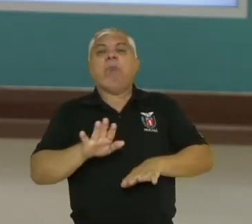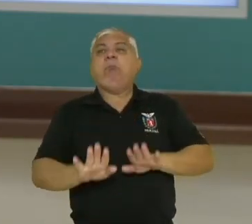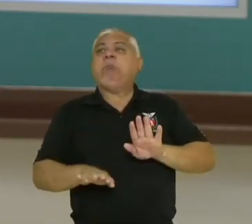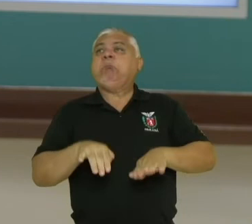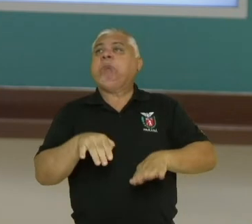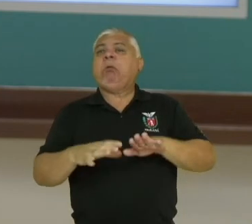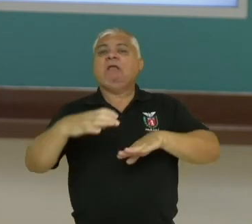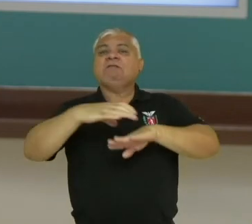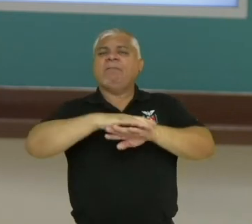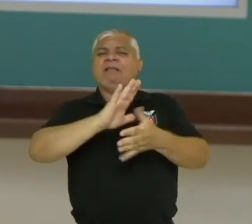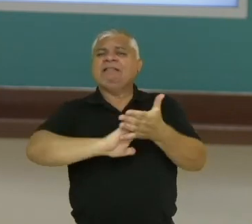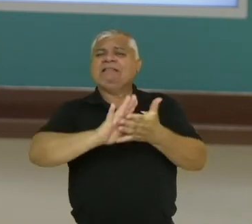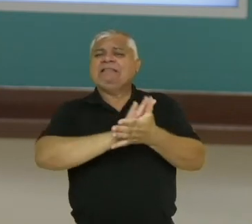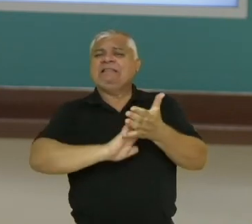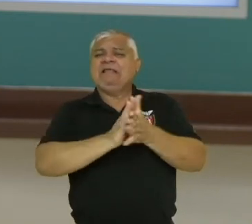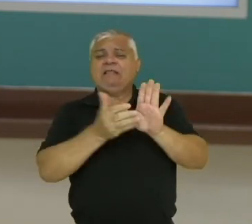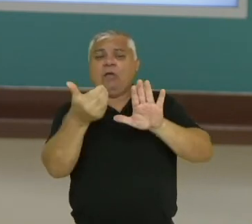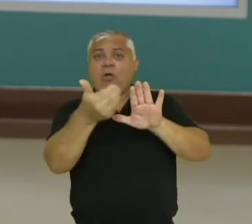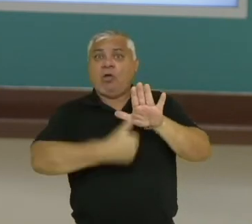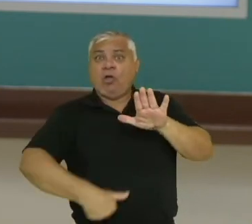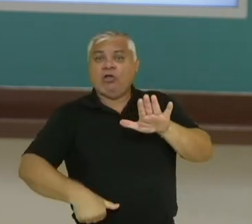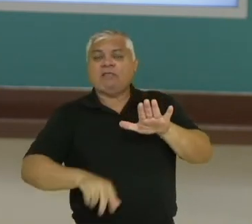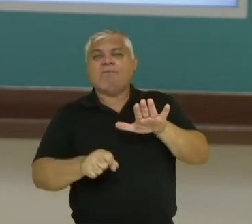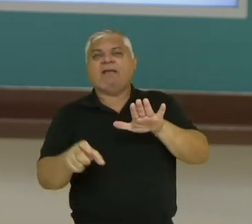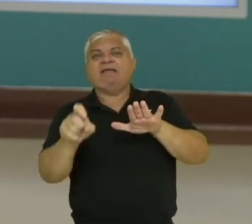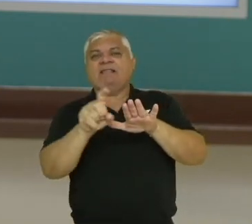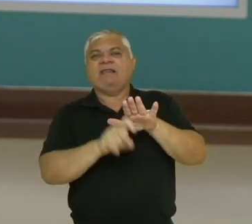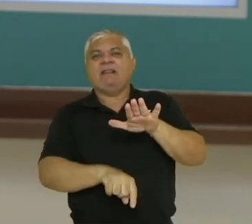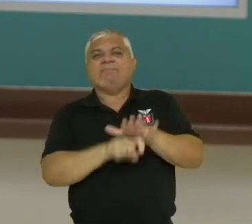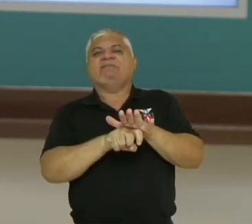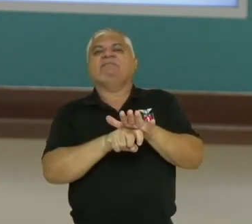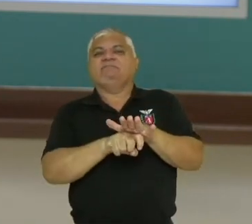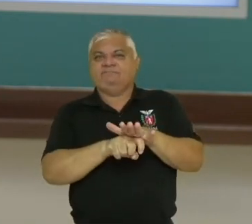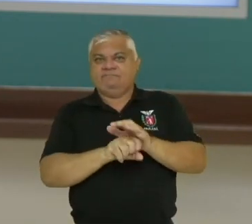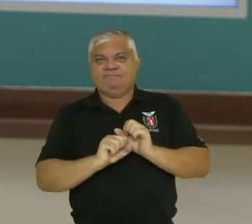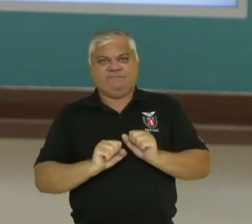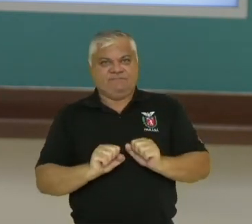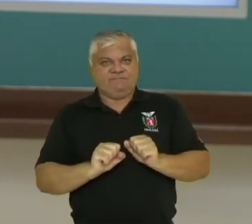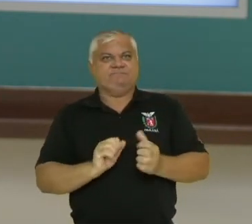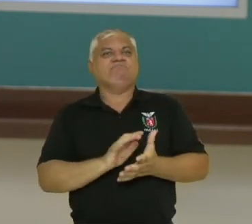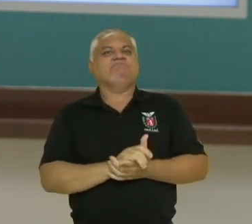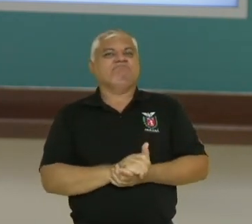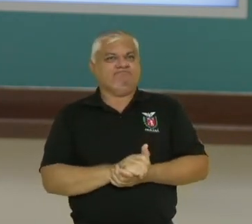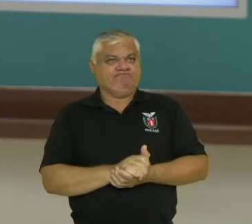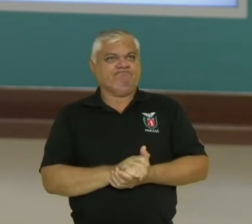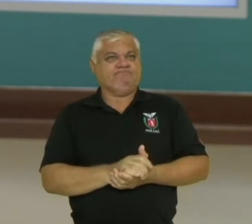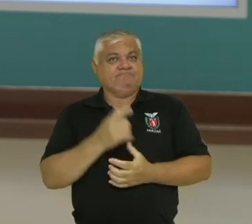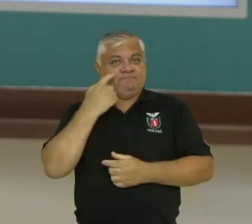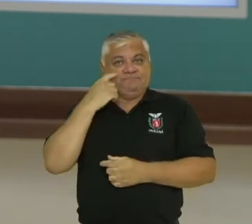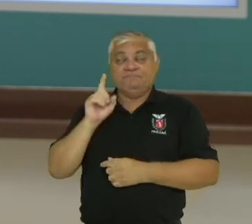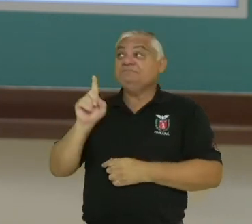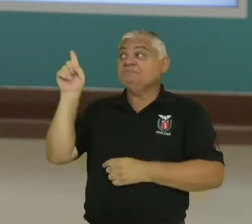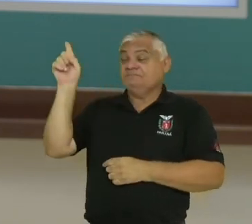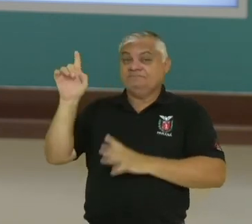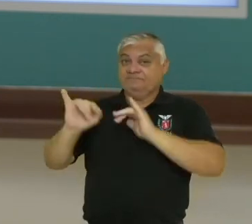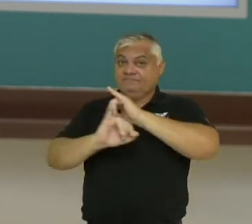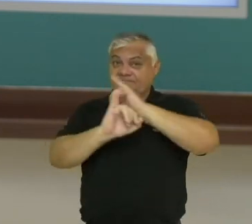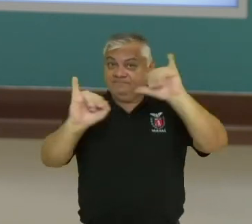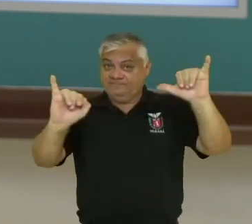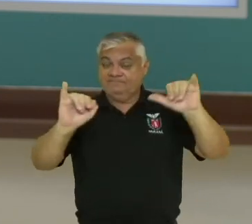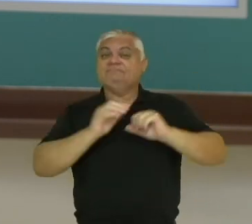um machucado, uma feridinha e essa bactéria pode adentrar. E aqui a gente também tem um cartaz que fala sobre